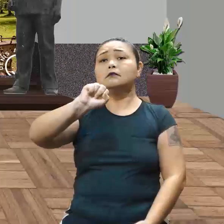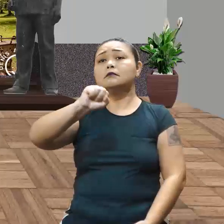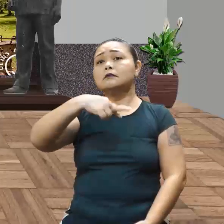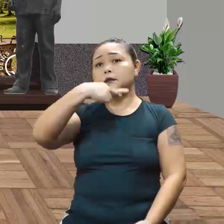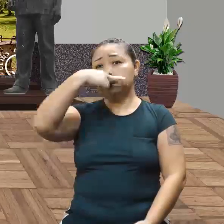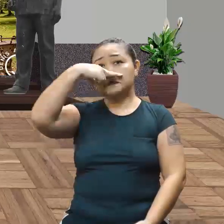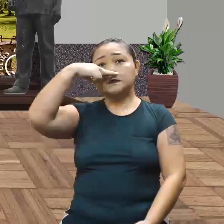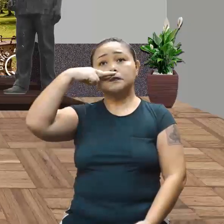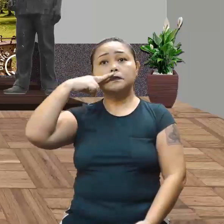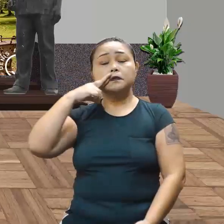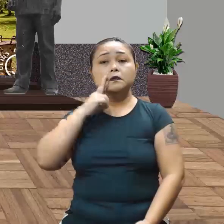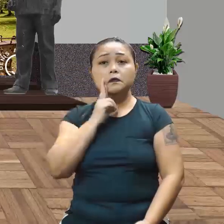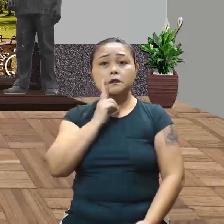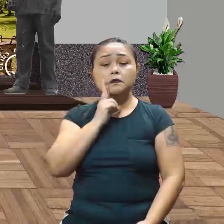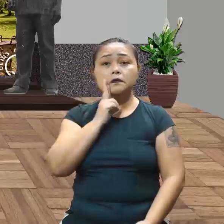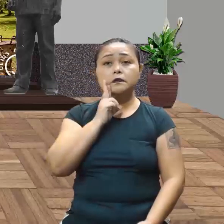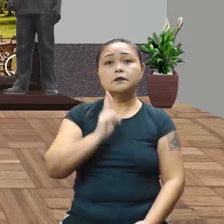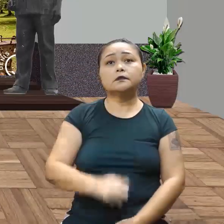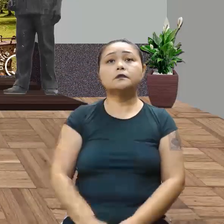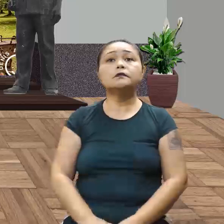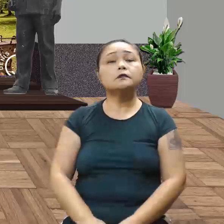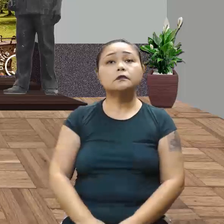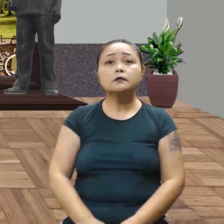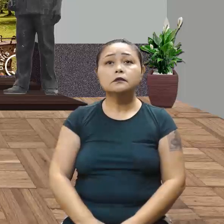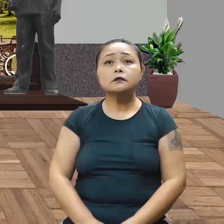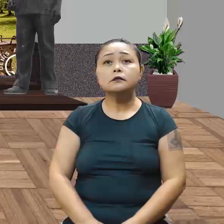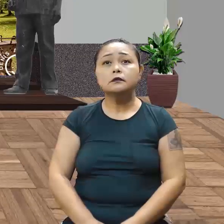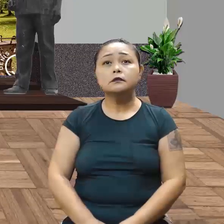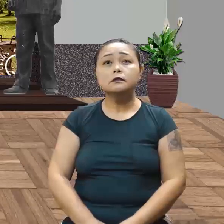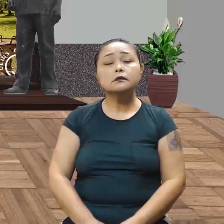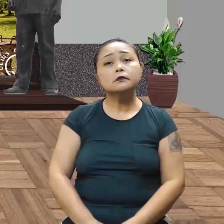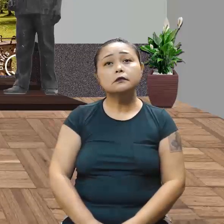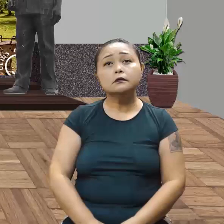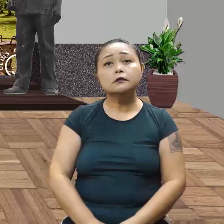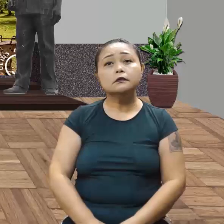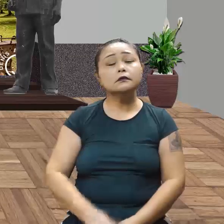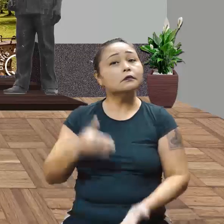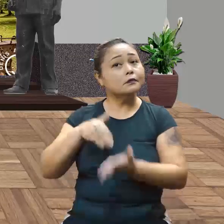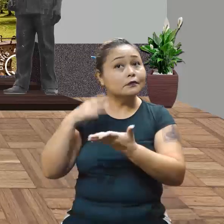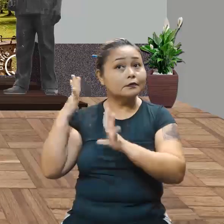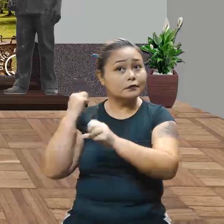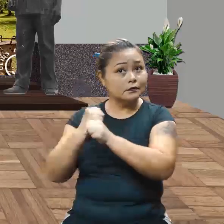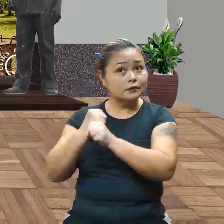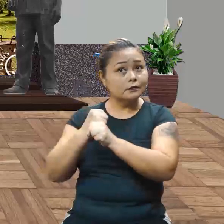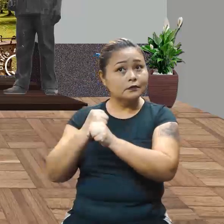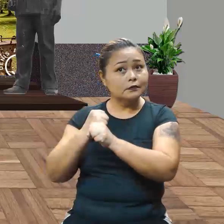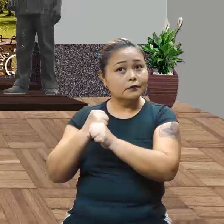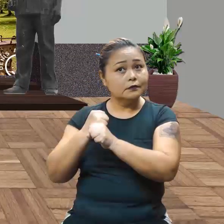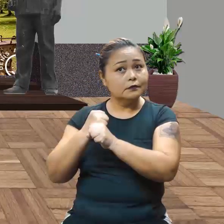Cândido Mariano da Silva Rondon. Até a revisão.